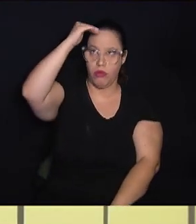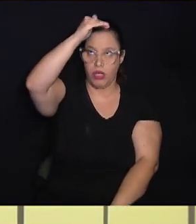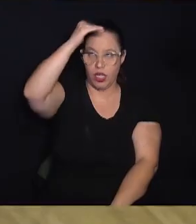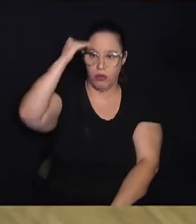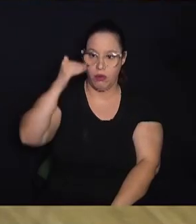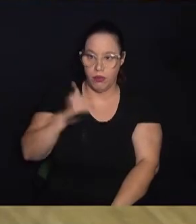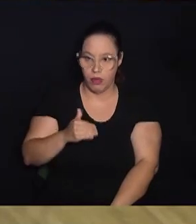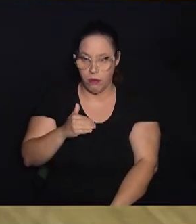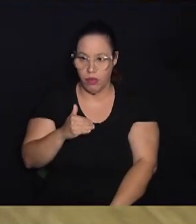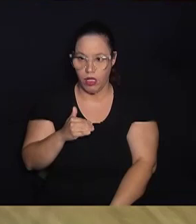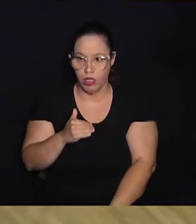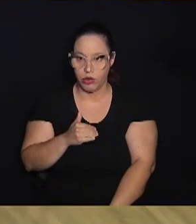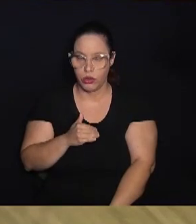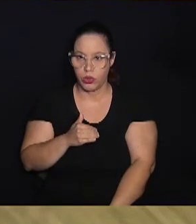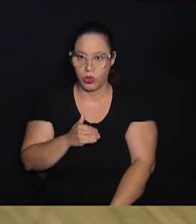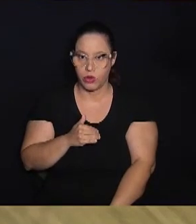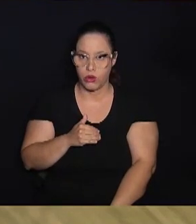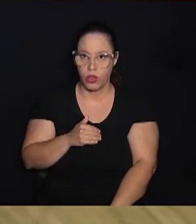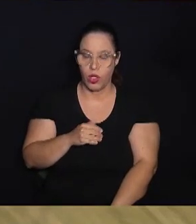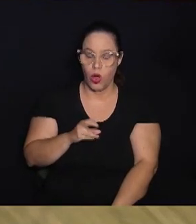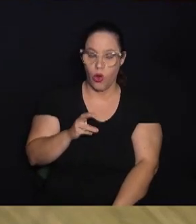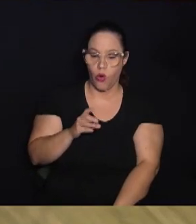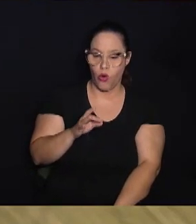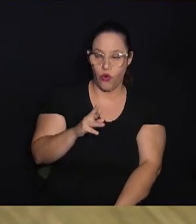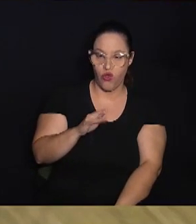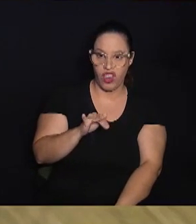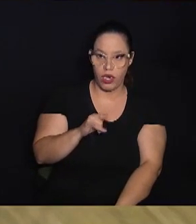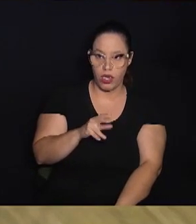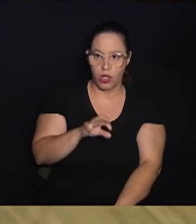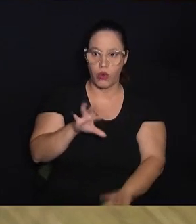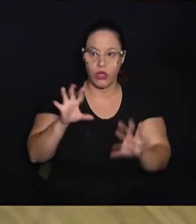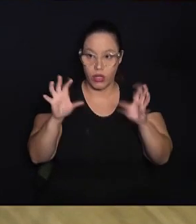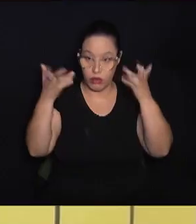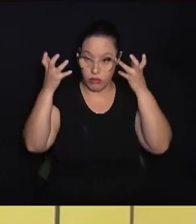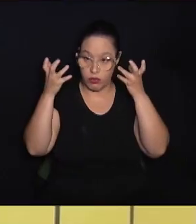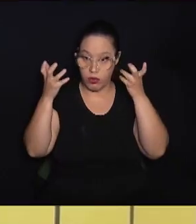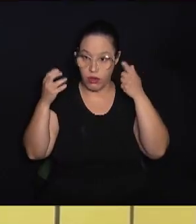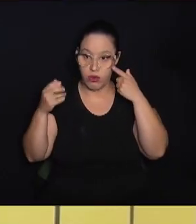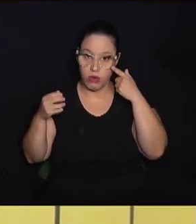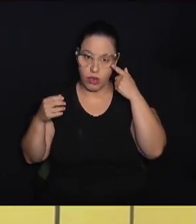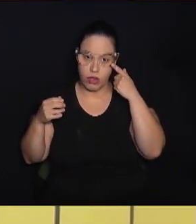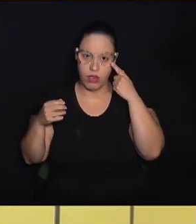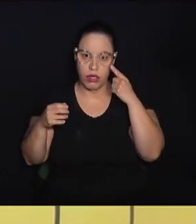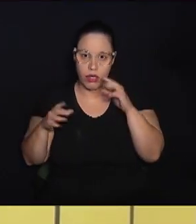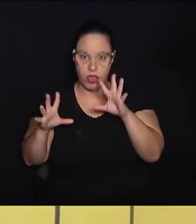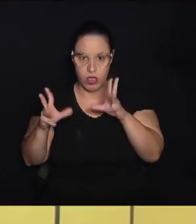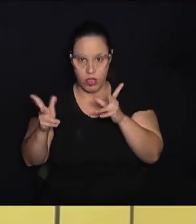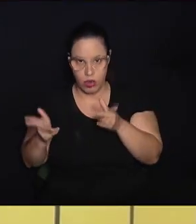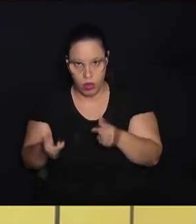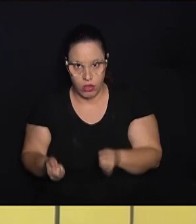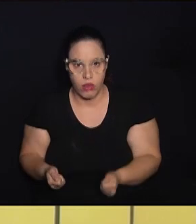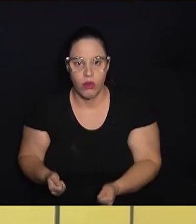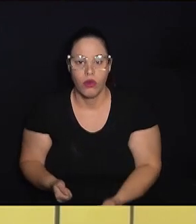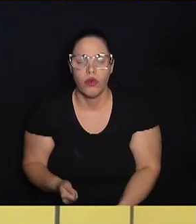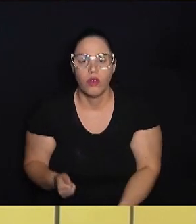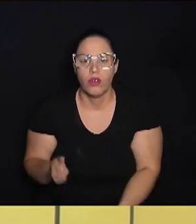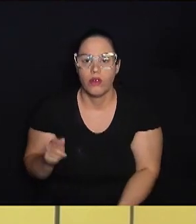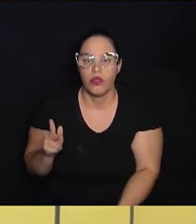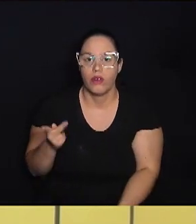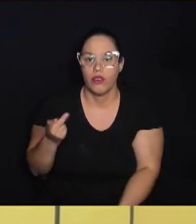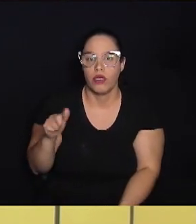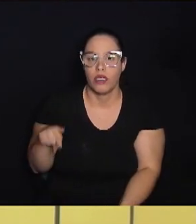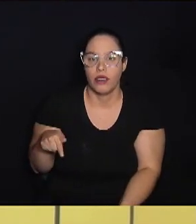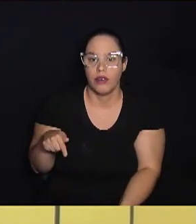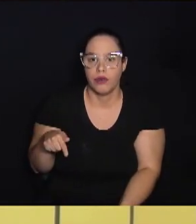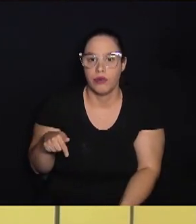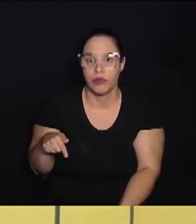né tem essas Convenções por assim dizer que são até isso a maior parte delas em todo tipo de quadrinho seja ocidental oriental